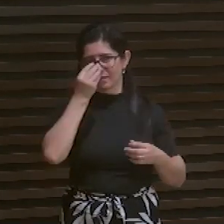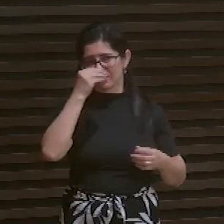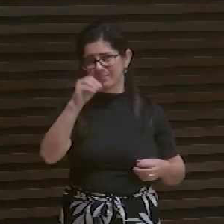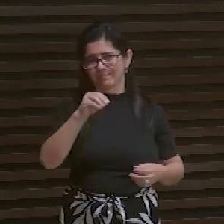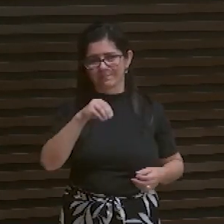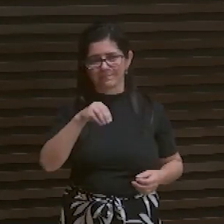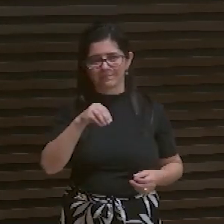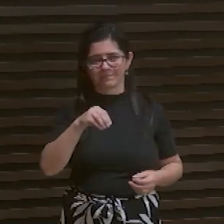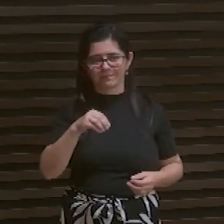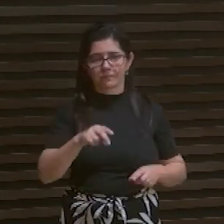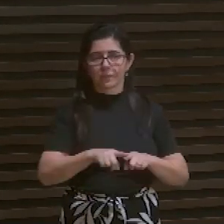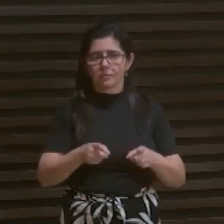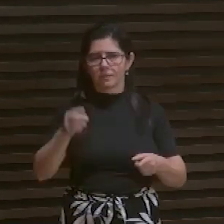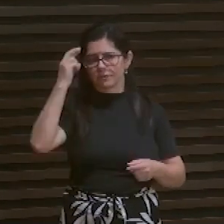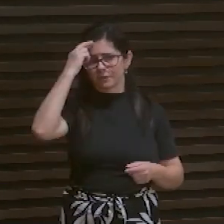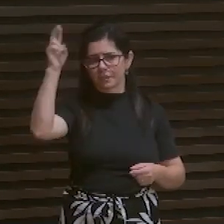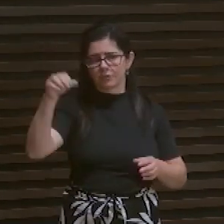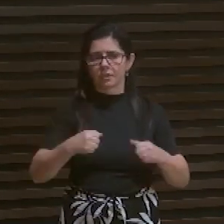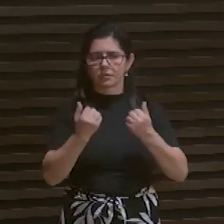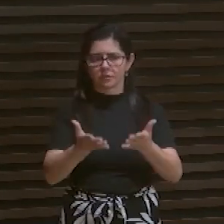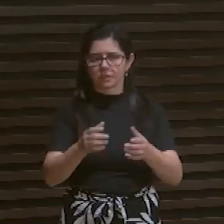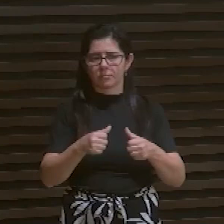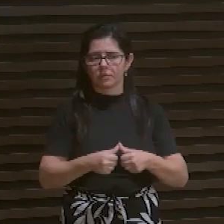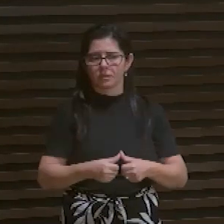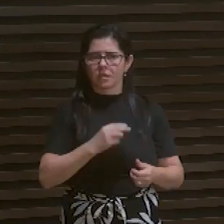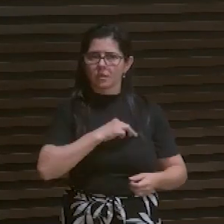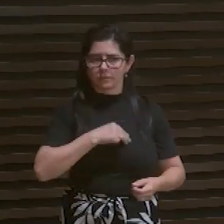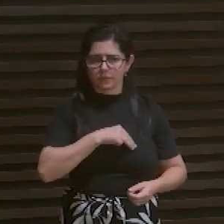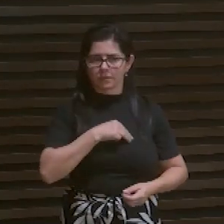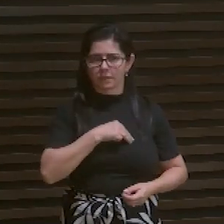Senhor que atribui esse ministério e a autoridade do Senhor. Quem sou eu para fazer isso?